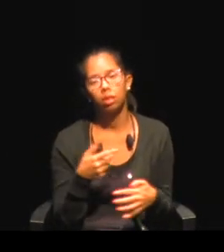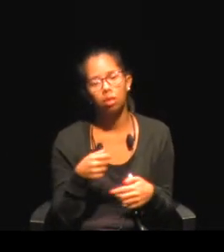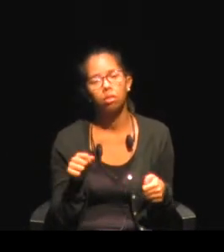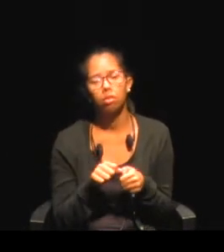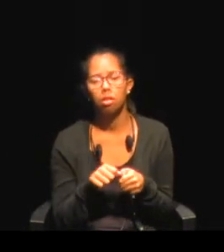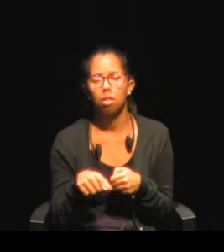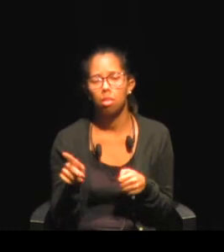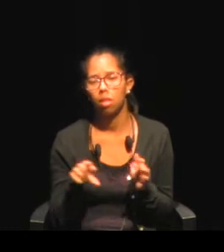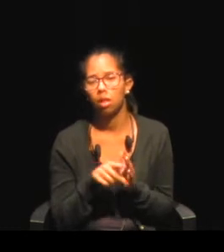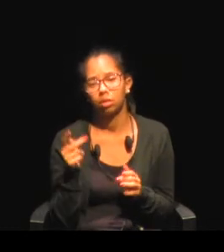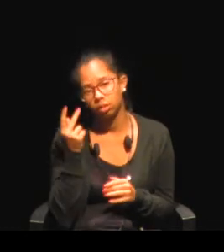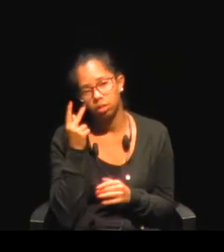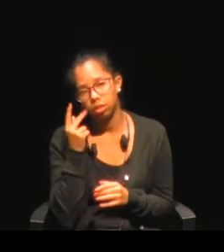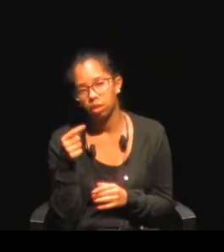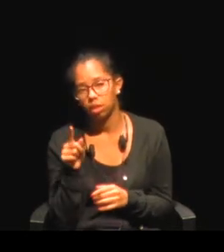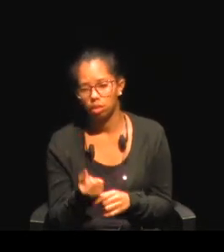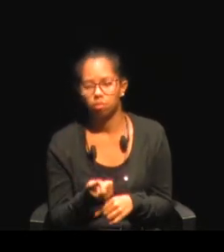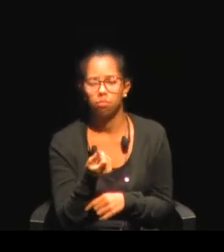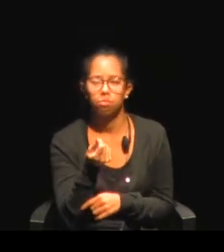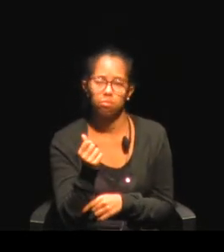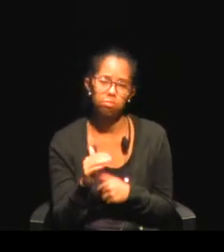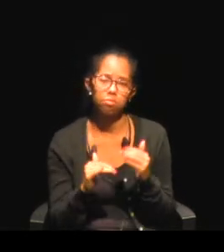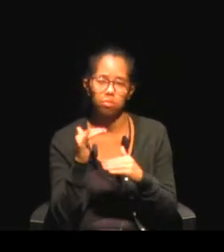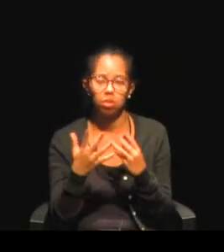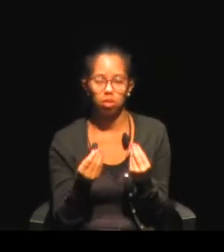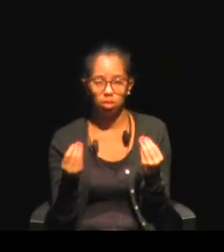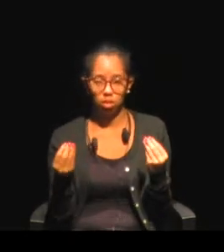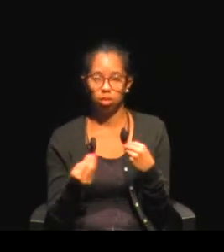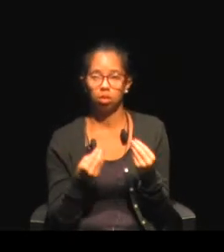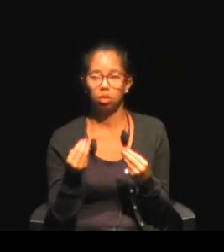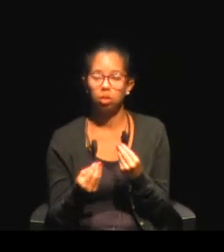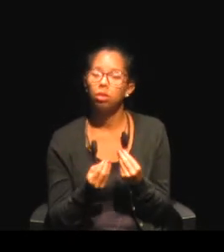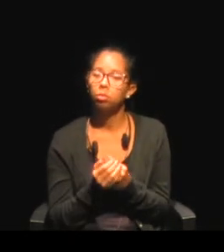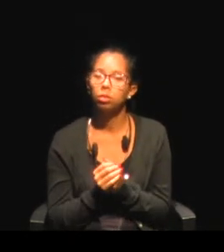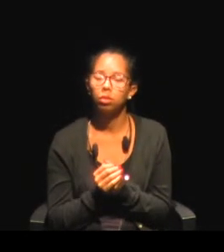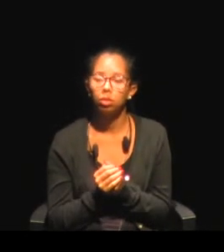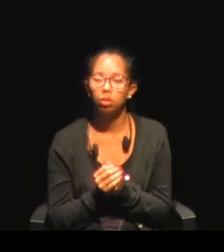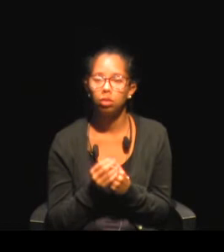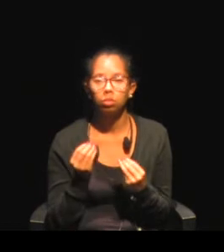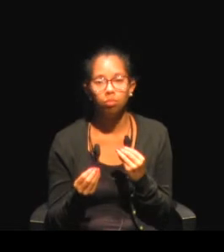cidade que faz parte da Grande São Paulo e que uma cidade que nasceu e se desenvolveu muito como